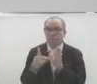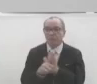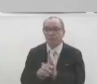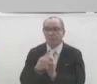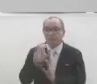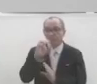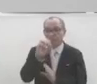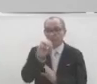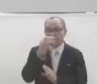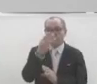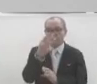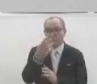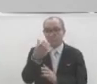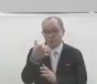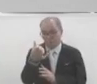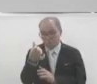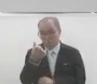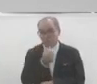036